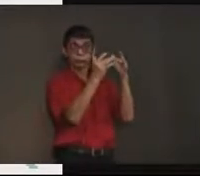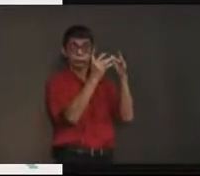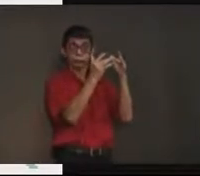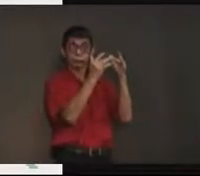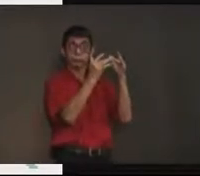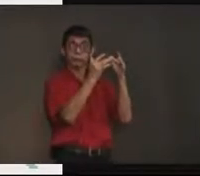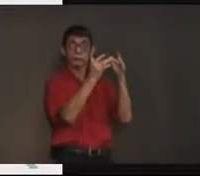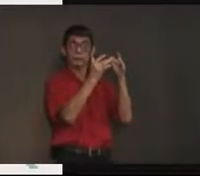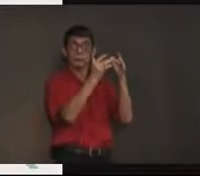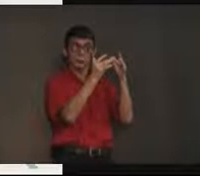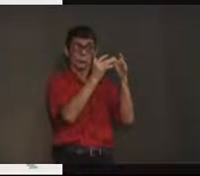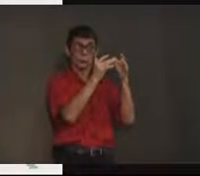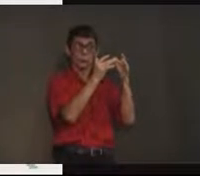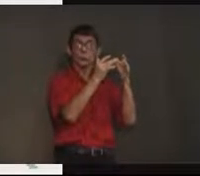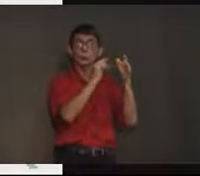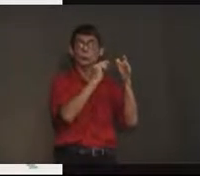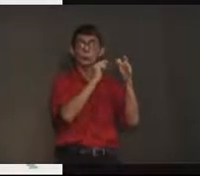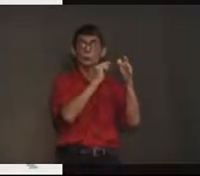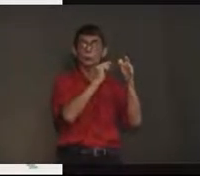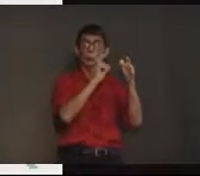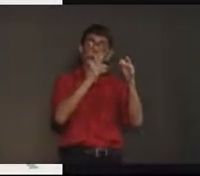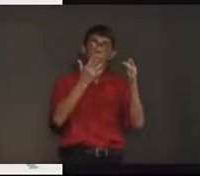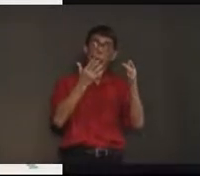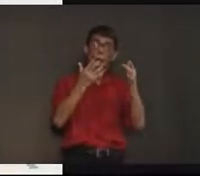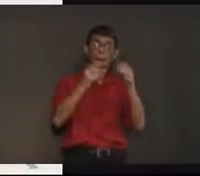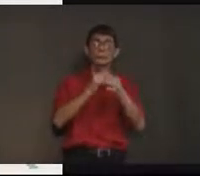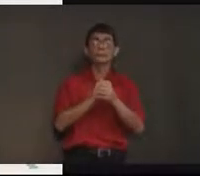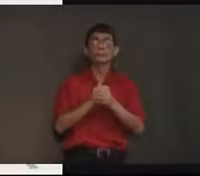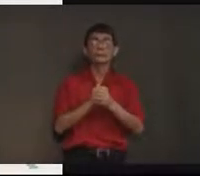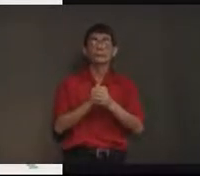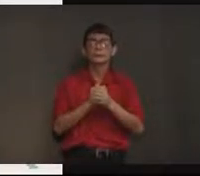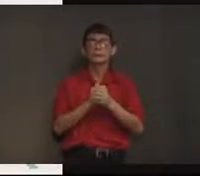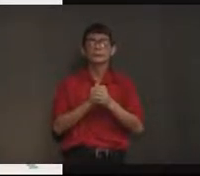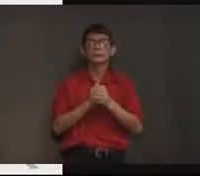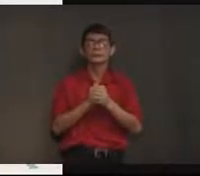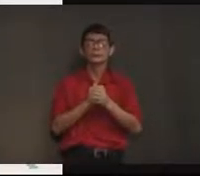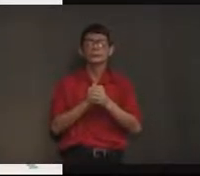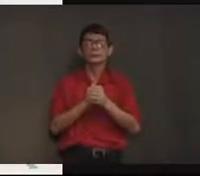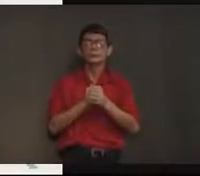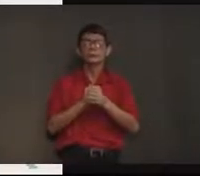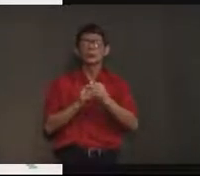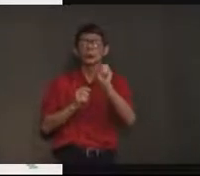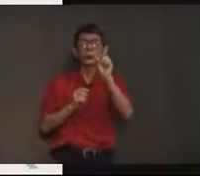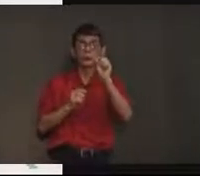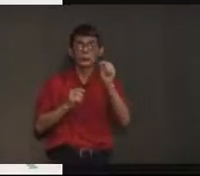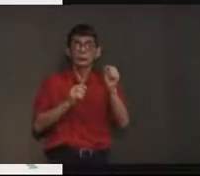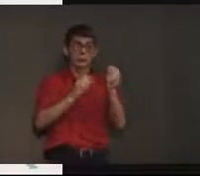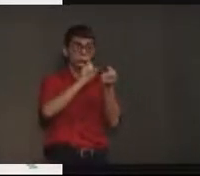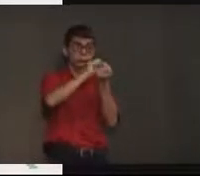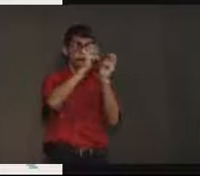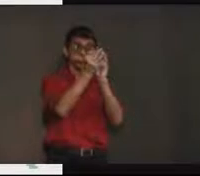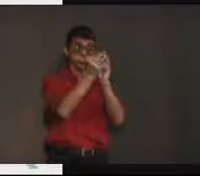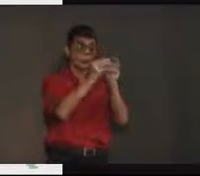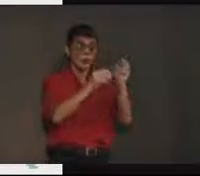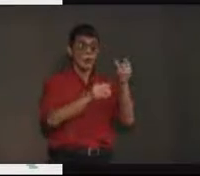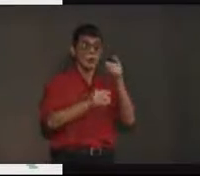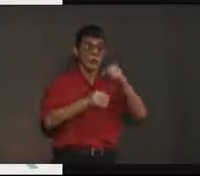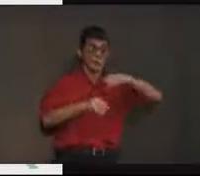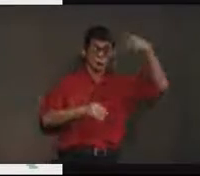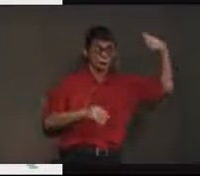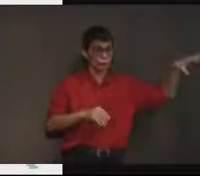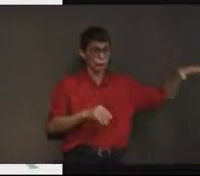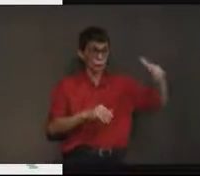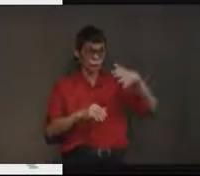modelo é pela parte cúbica ou pela parte o polinômio up é o meio interagindo com a onda de luz